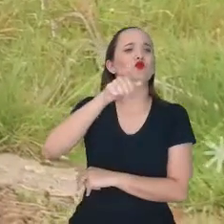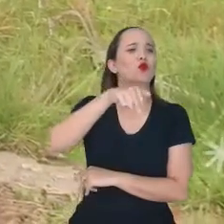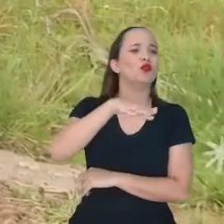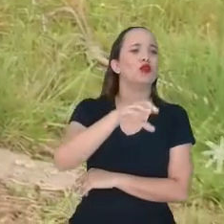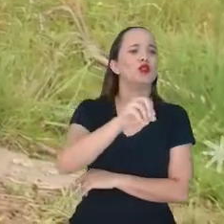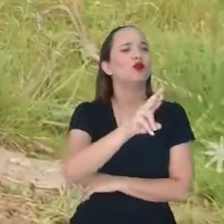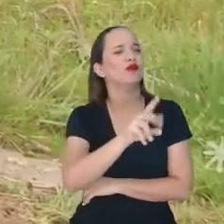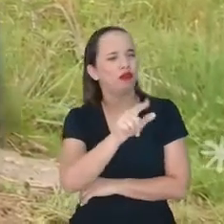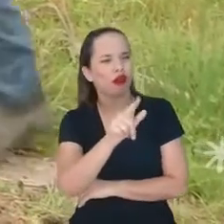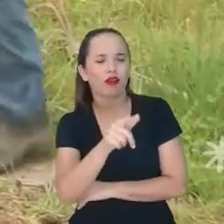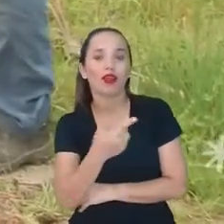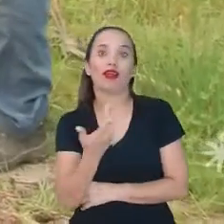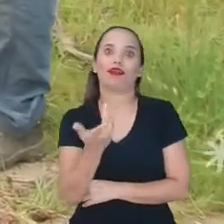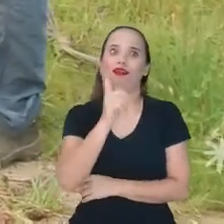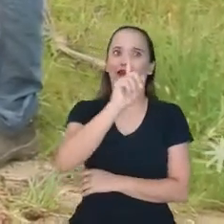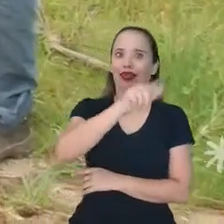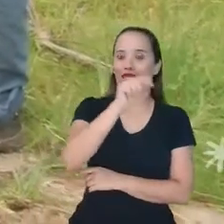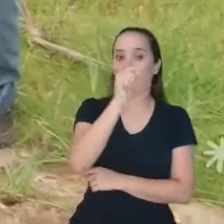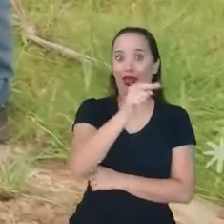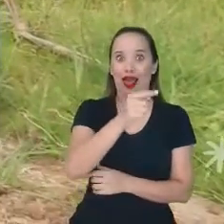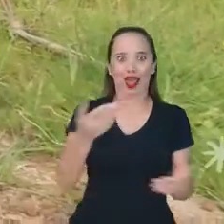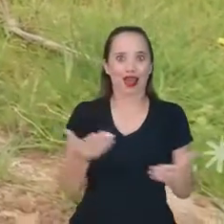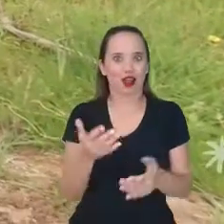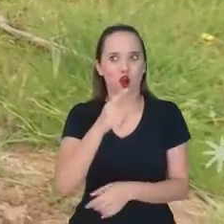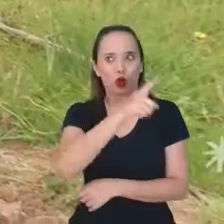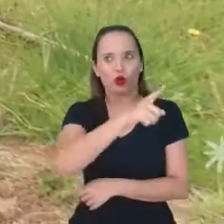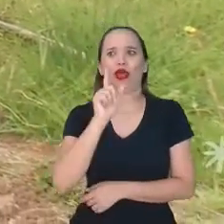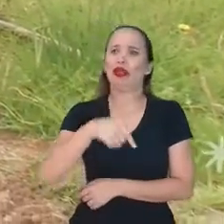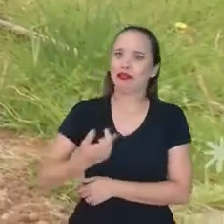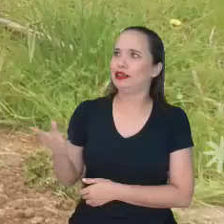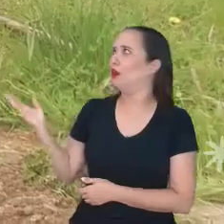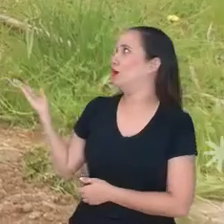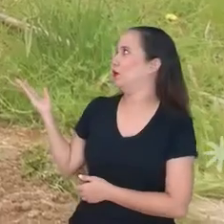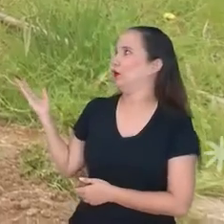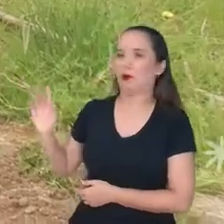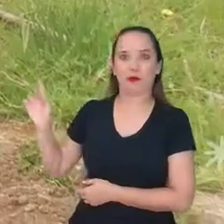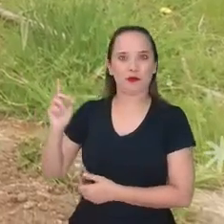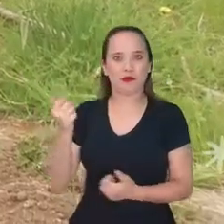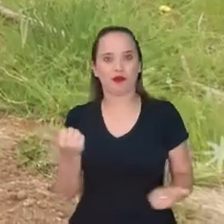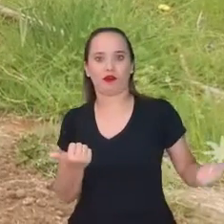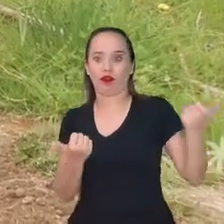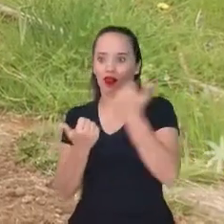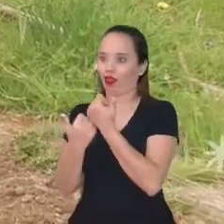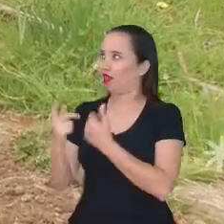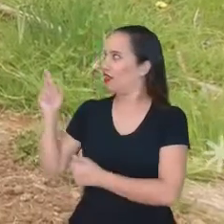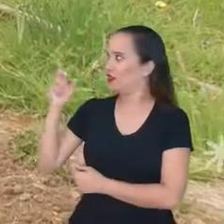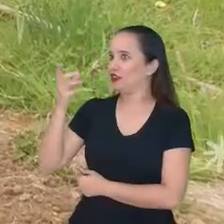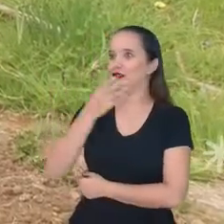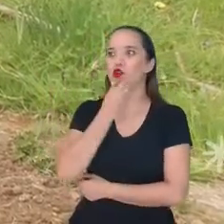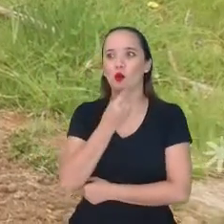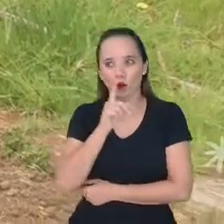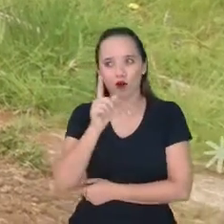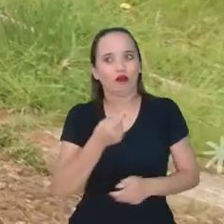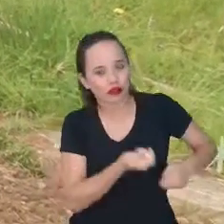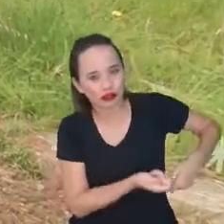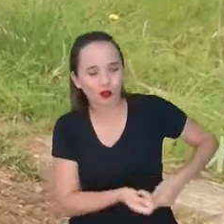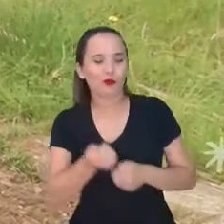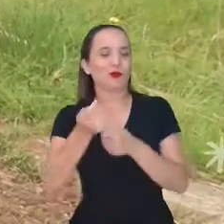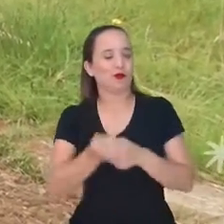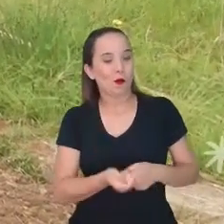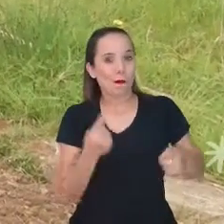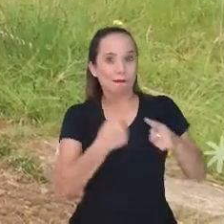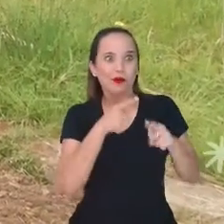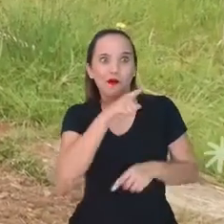Juninho agora, minha gente, ele é um agricultor. Olha aí, que tá coisa vendo? Boa! Fazendo sua